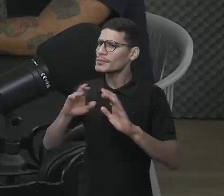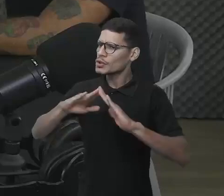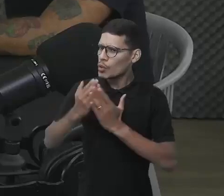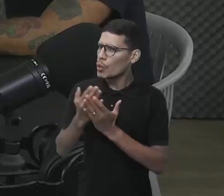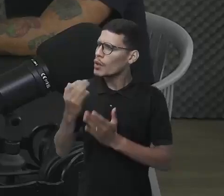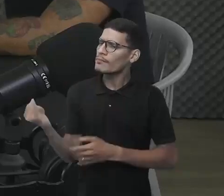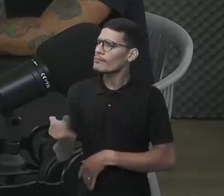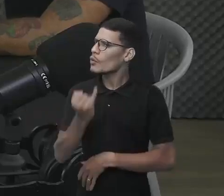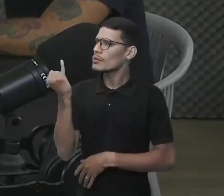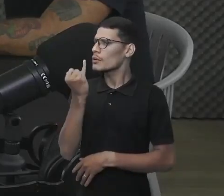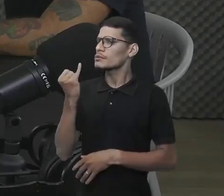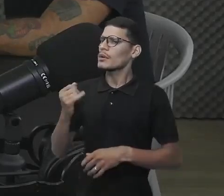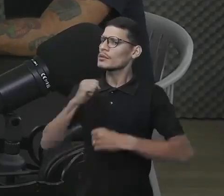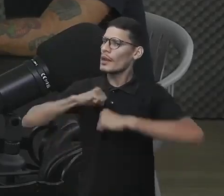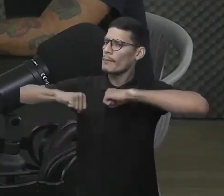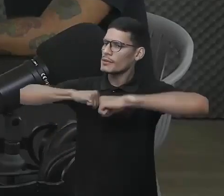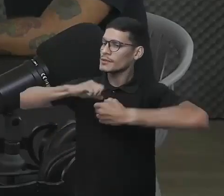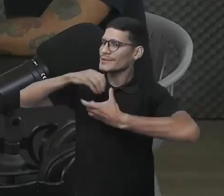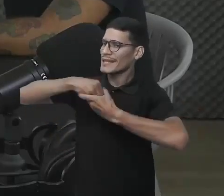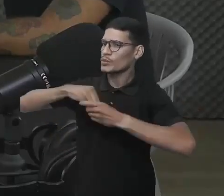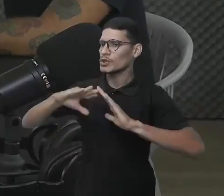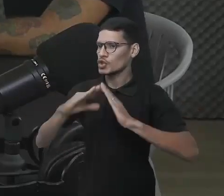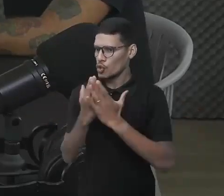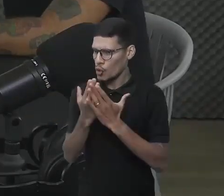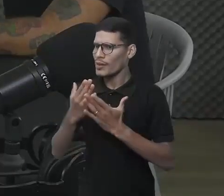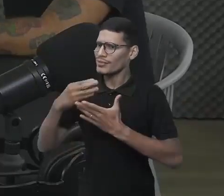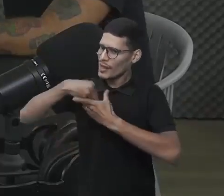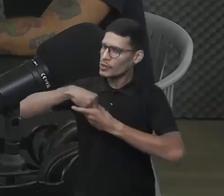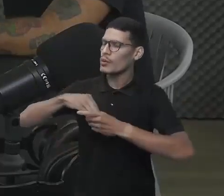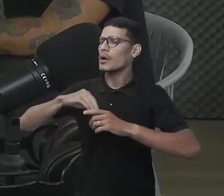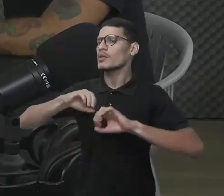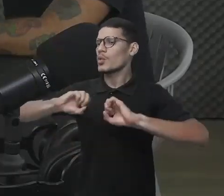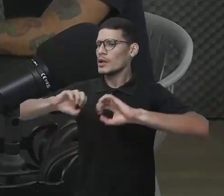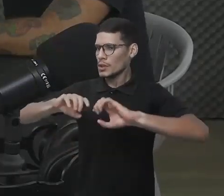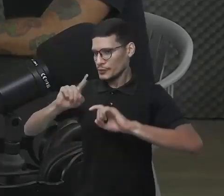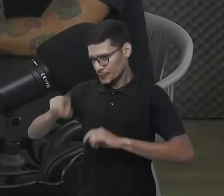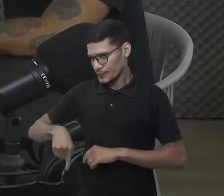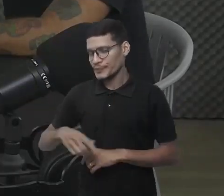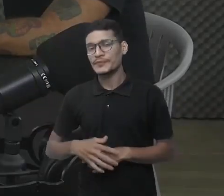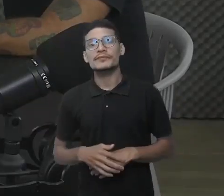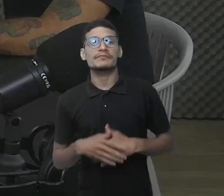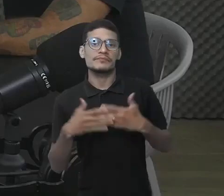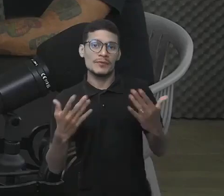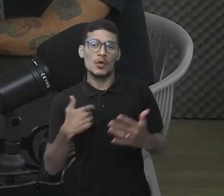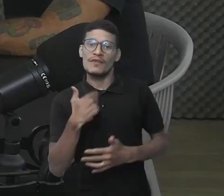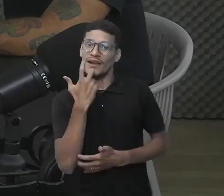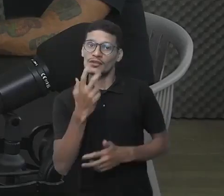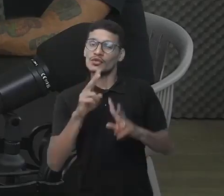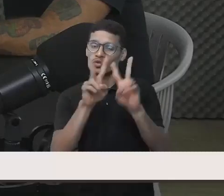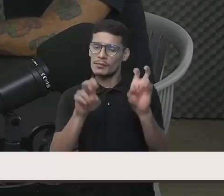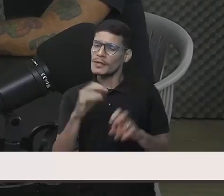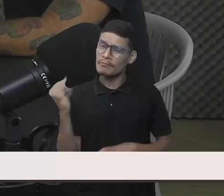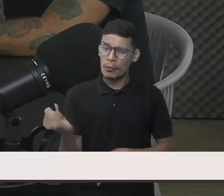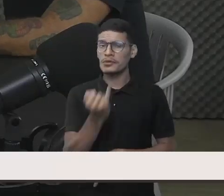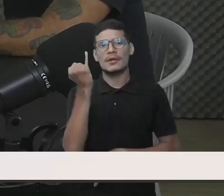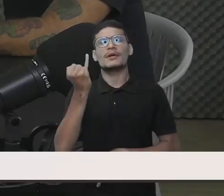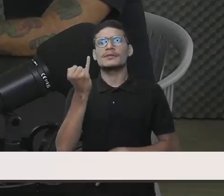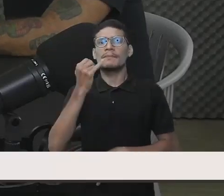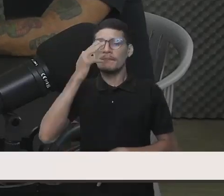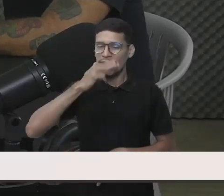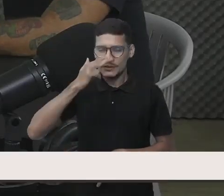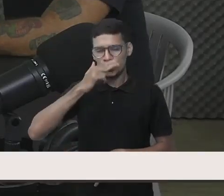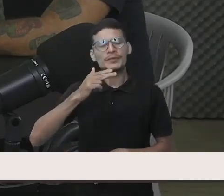importância desse debate na escola, na educação. Então, eu estava falando da importância mesmo da escola,